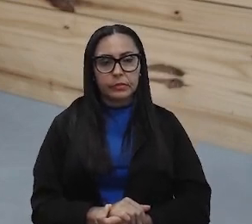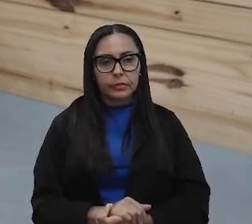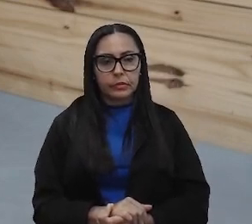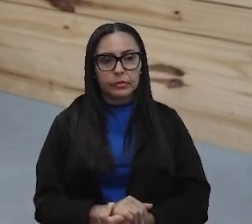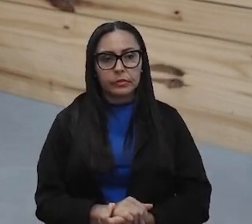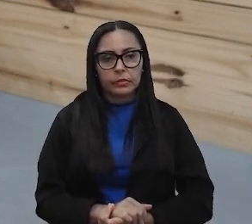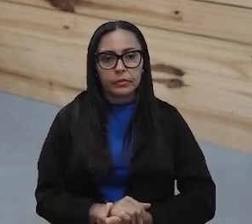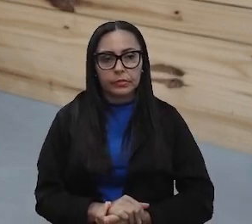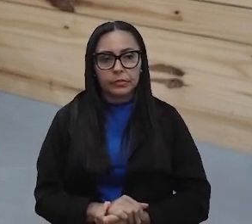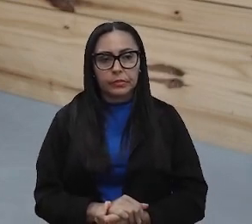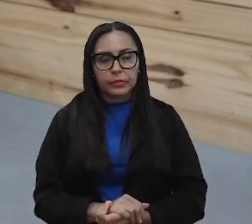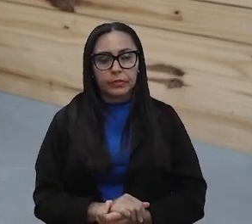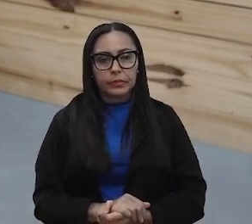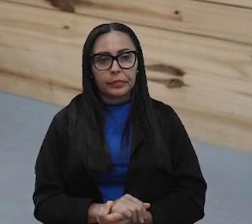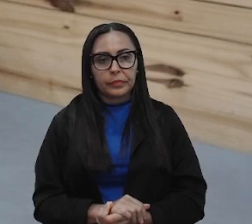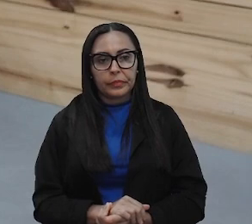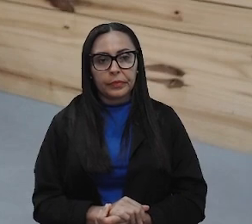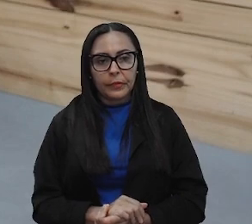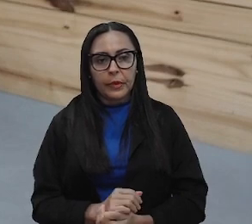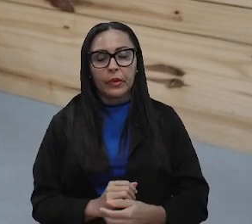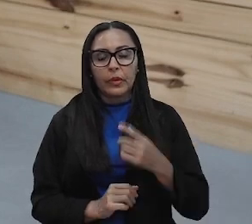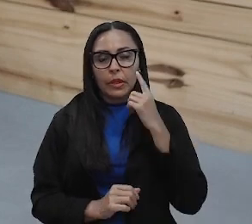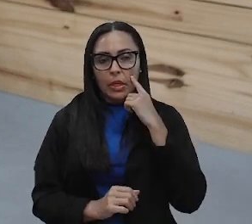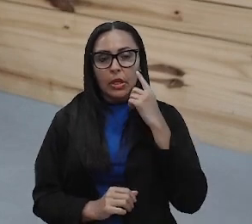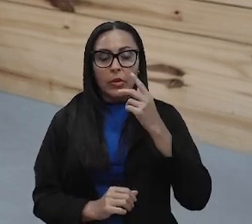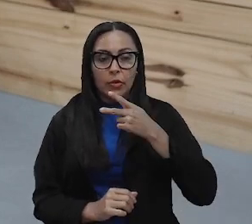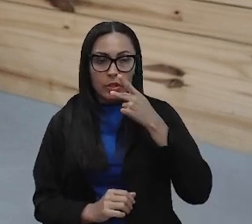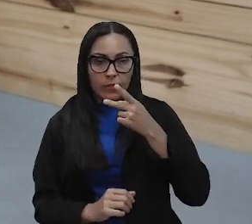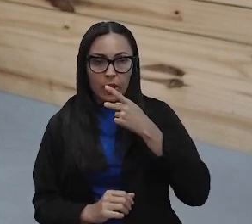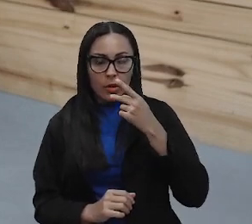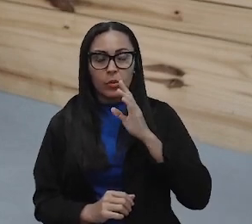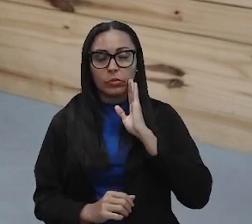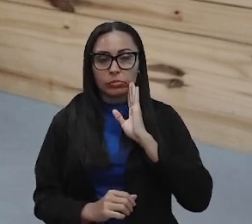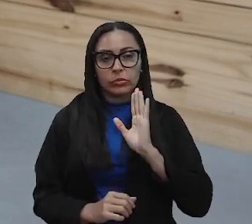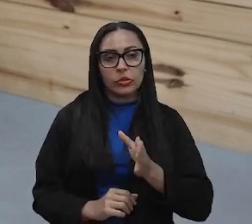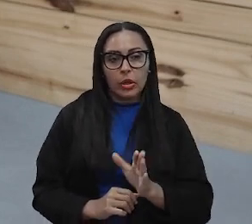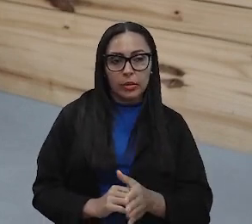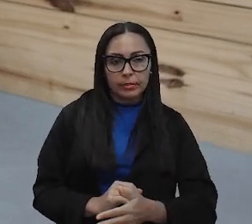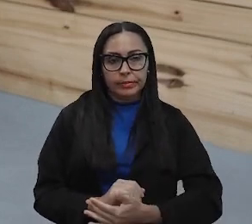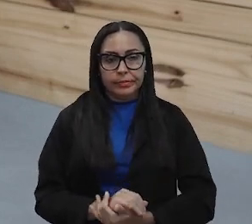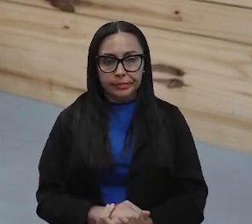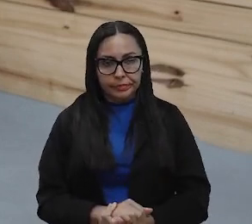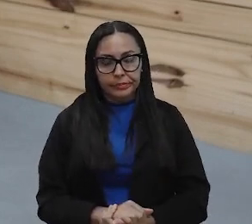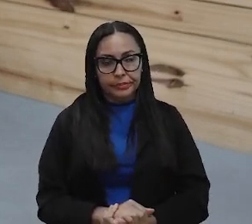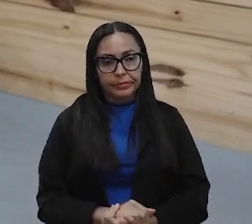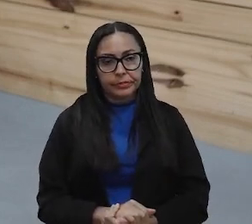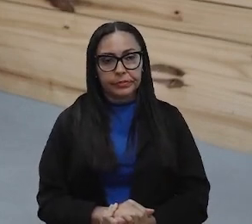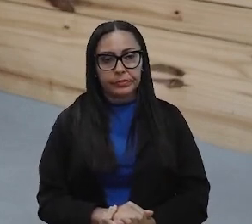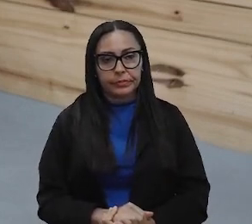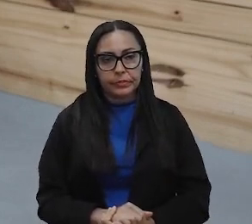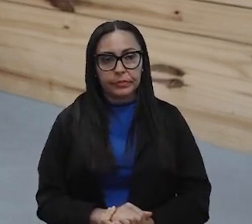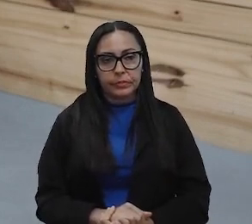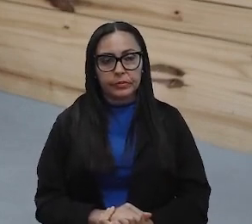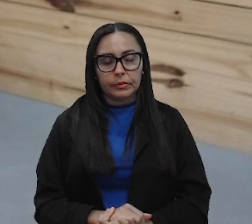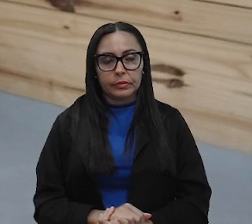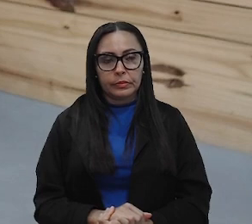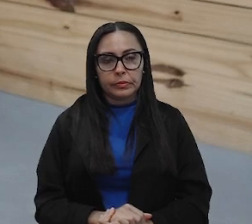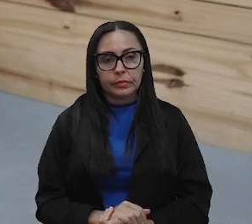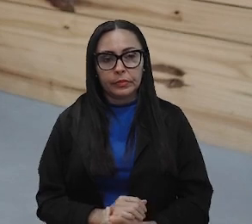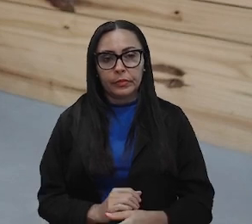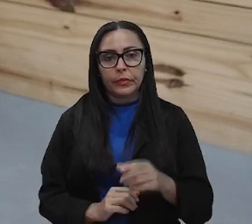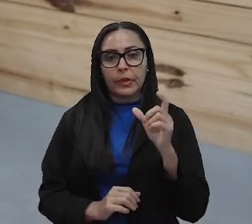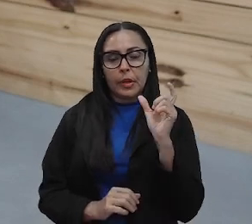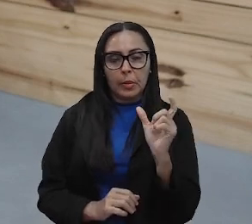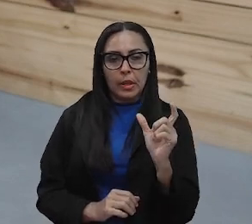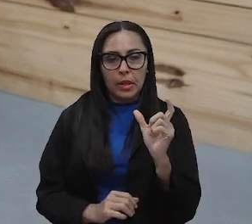a definição dela, que você deve falar no e-book, Isso, está lá no e-book de vocês. Escrito no e-book de vocês, que é a palavra grega,